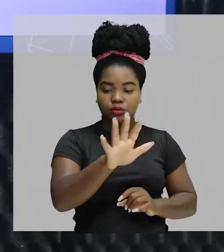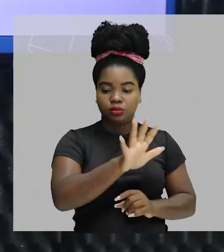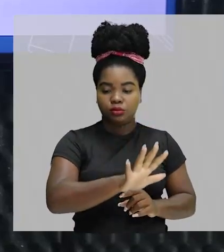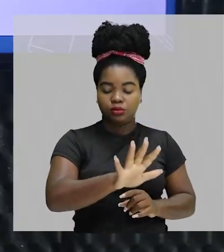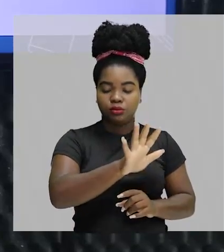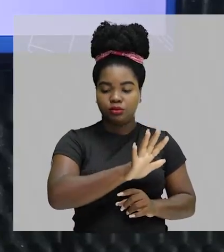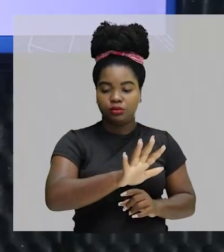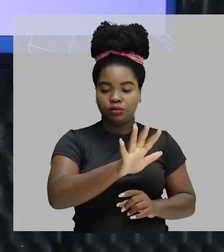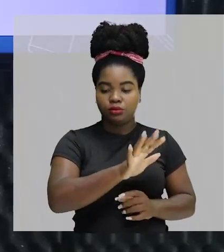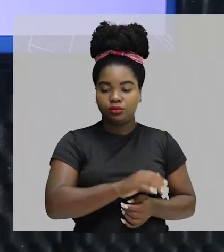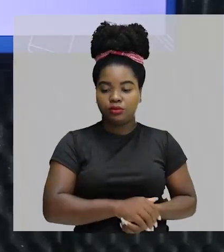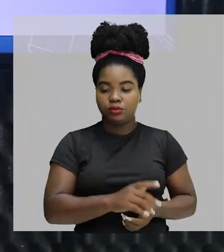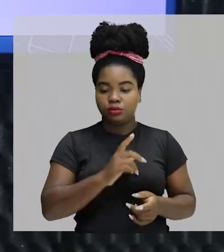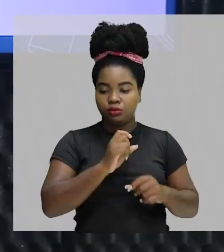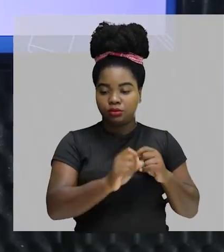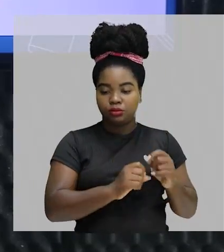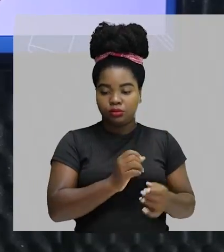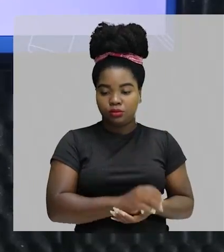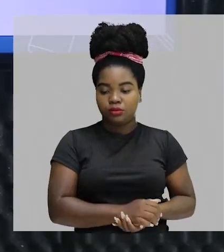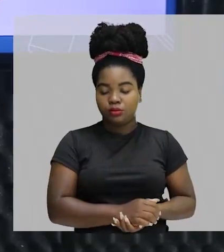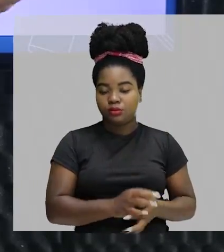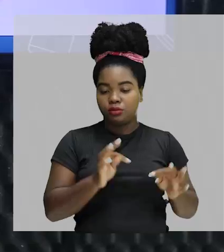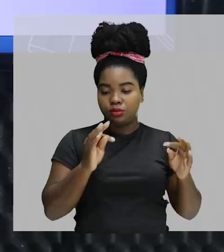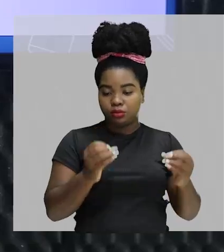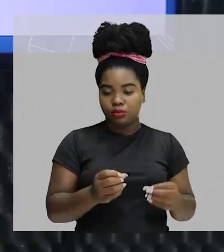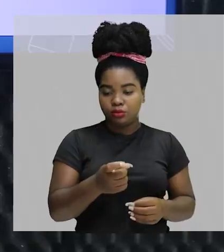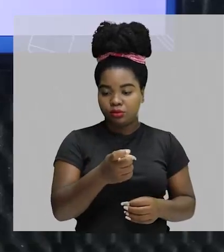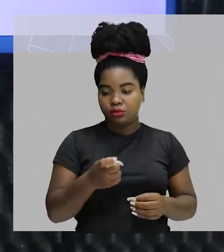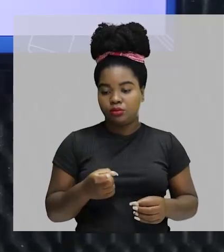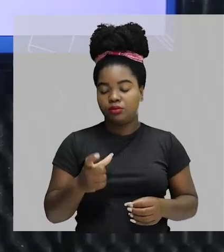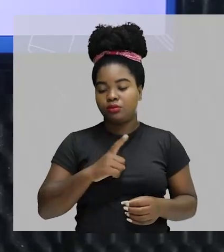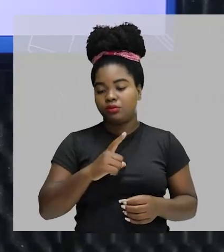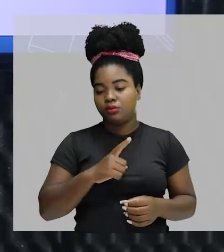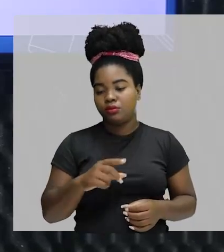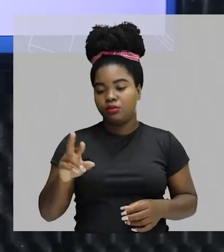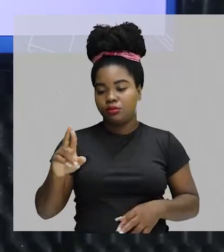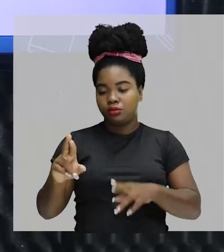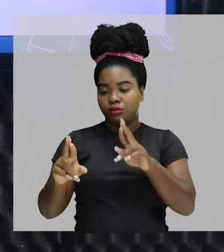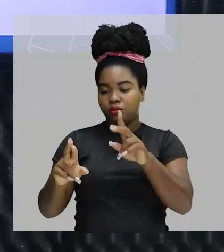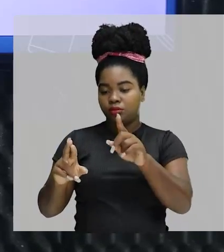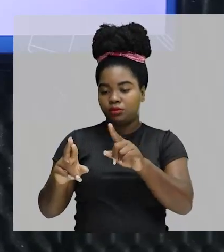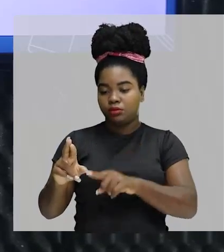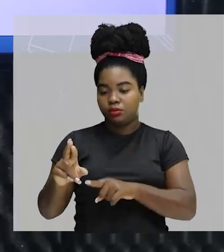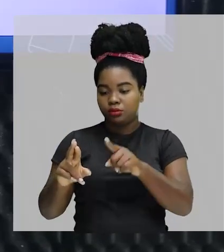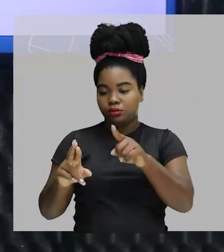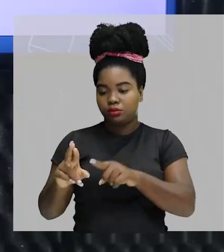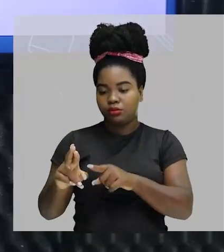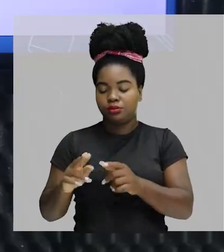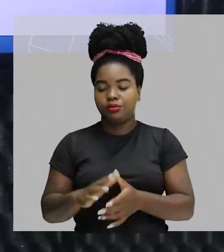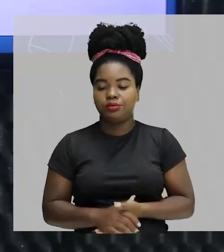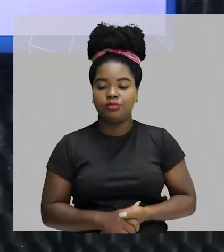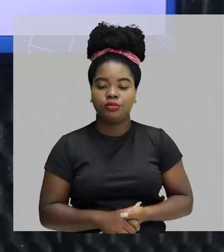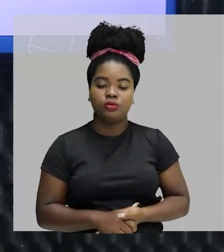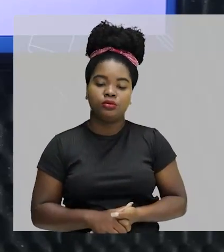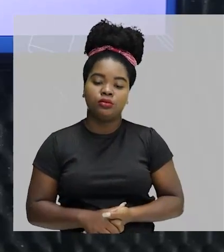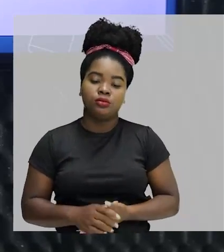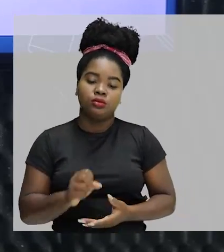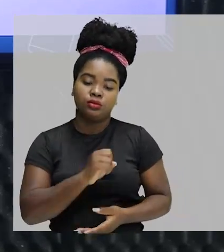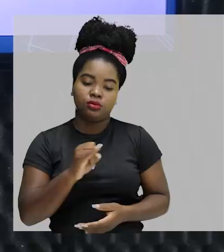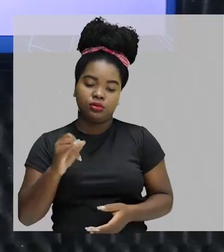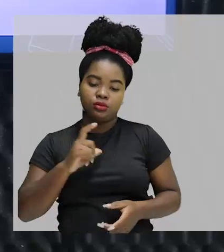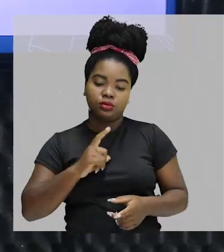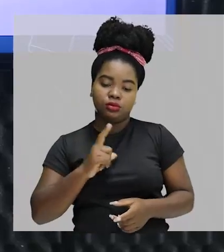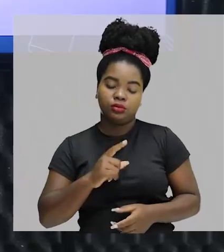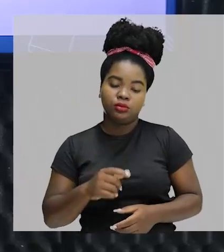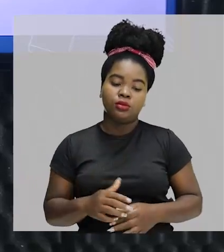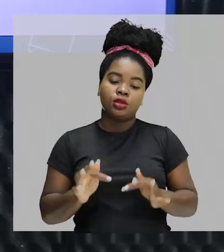termo geral lá, ele vale para todo x pertencente aos reais, tá? Então, se eu estiver trabalhando com